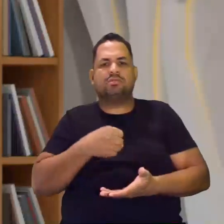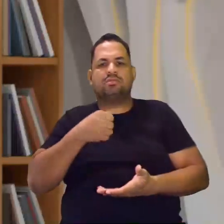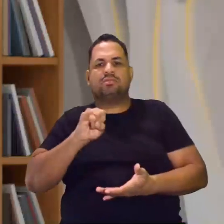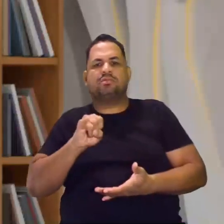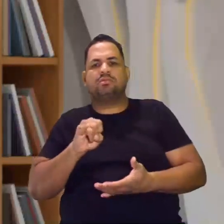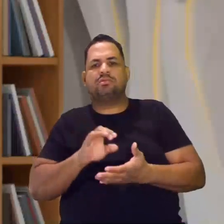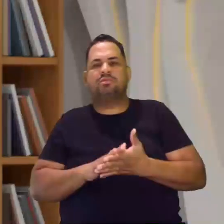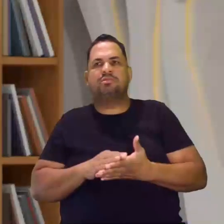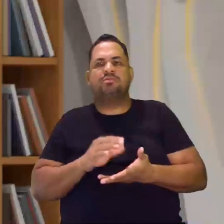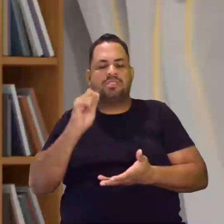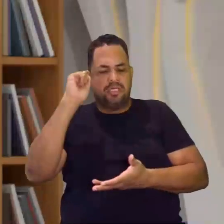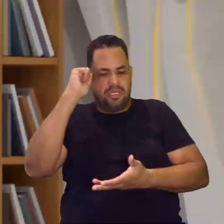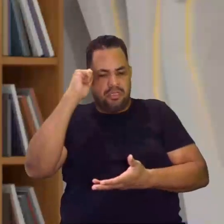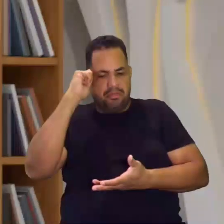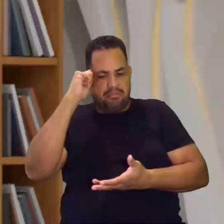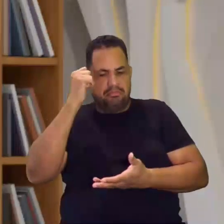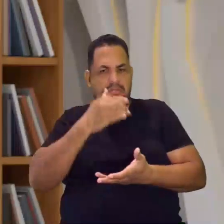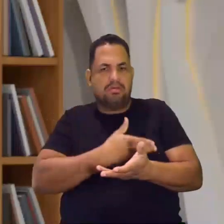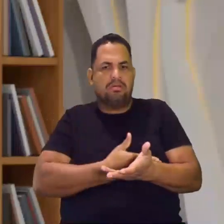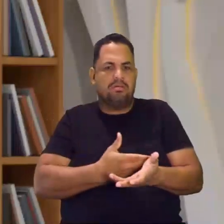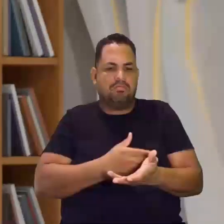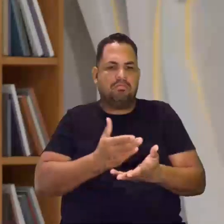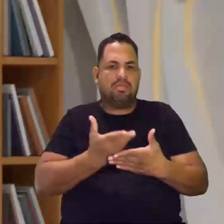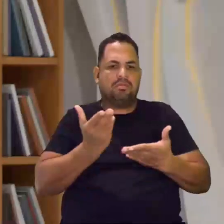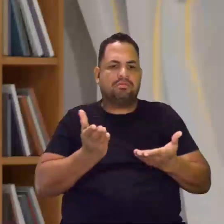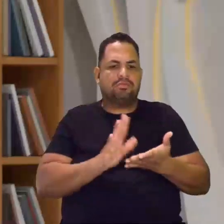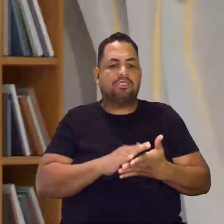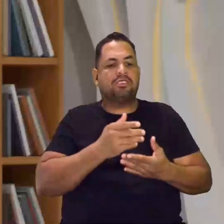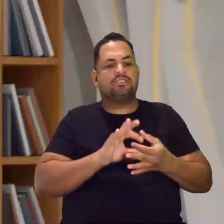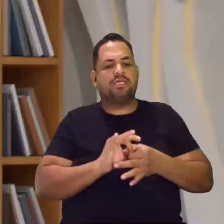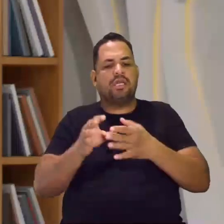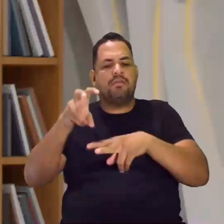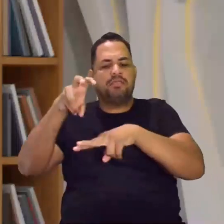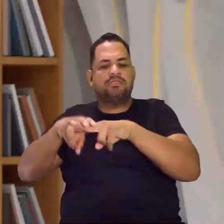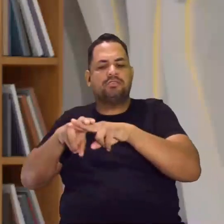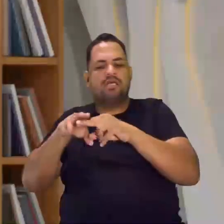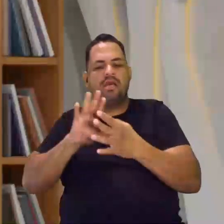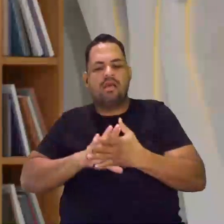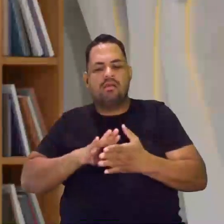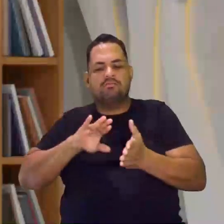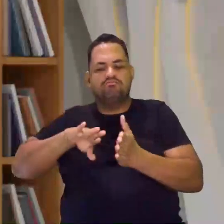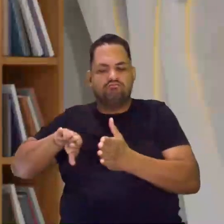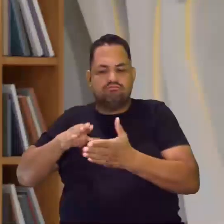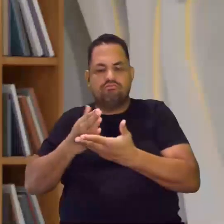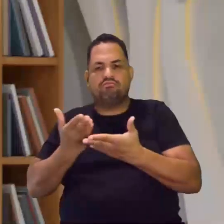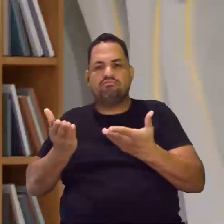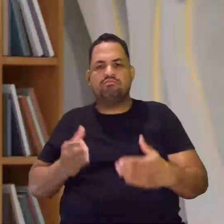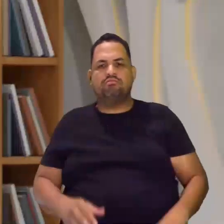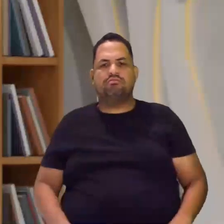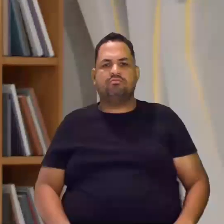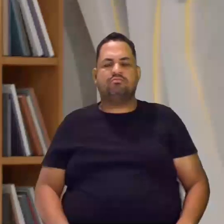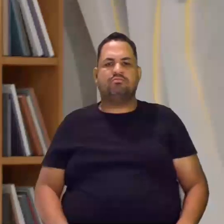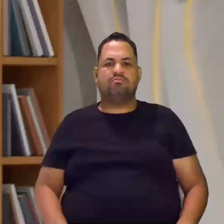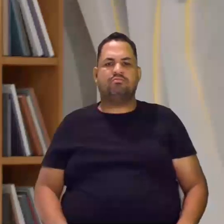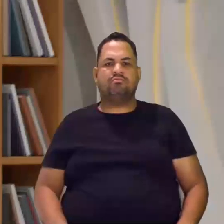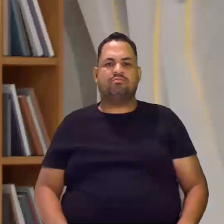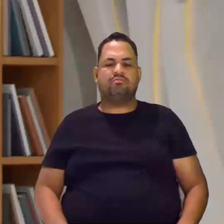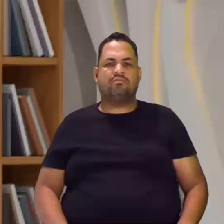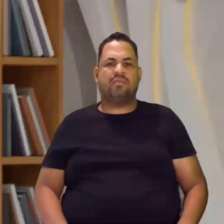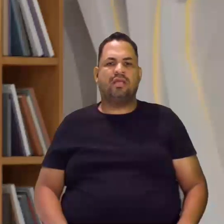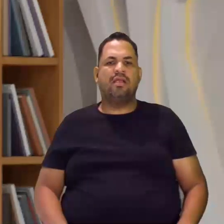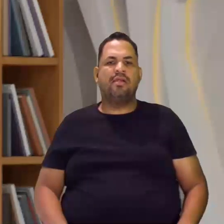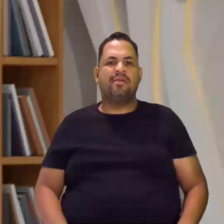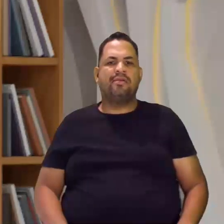no mesmo ônibus que um negro, o negro tinha que dar o assento para o branco. Tinha que dar a cadeira para o branco. Então era um